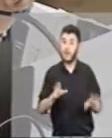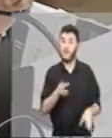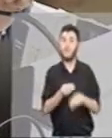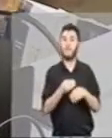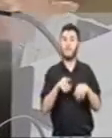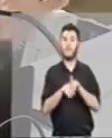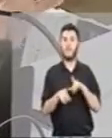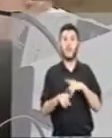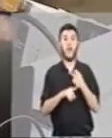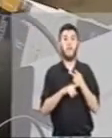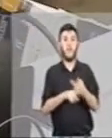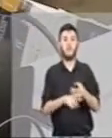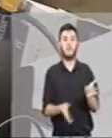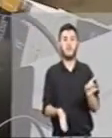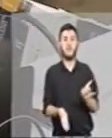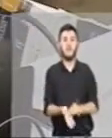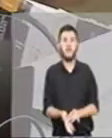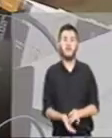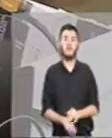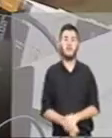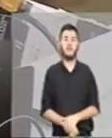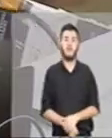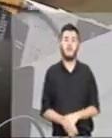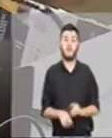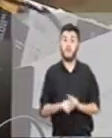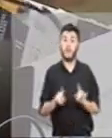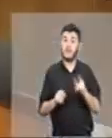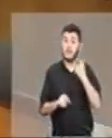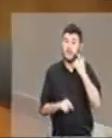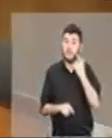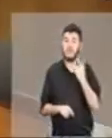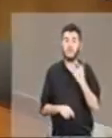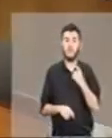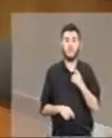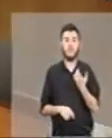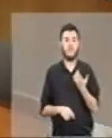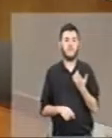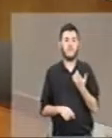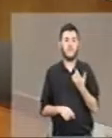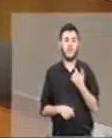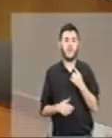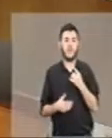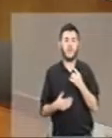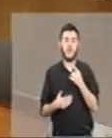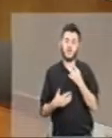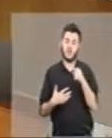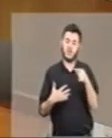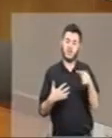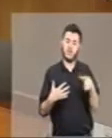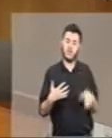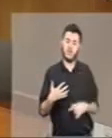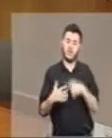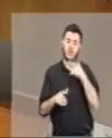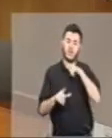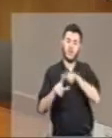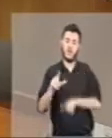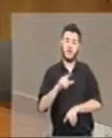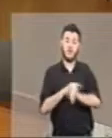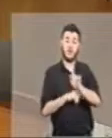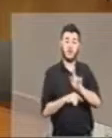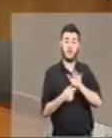nossa divergência, é só esse ponto. O item G está claramente posto... Ministro